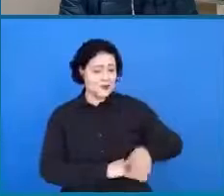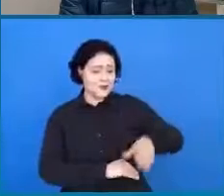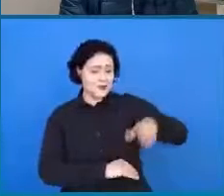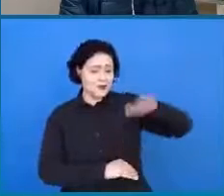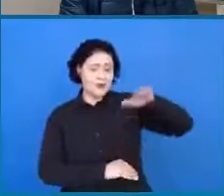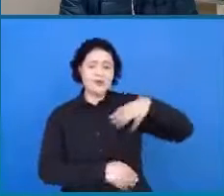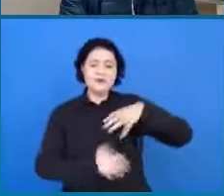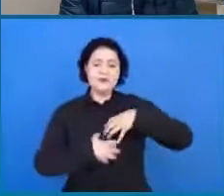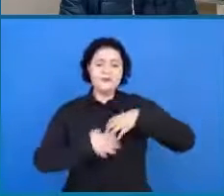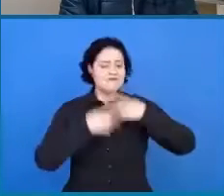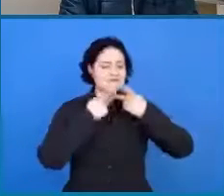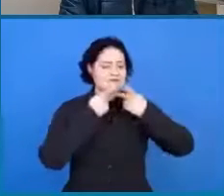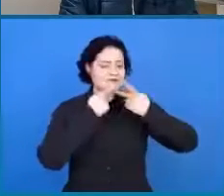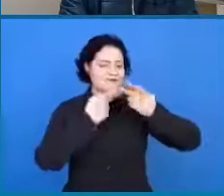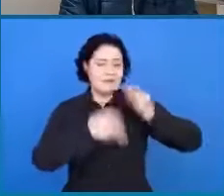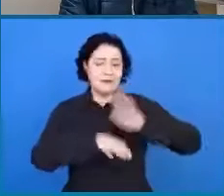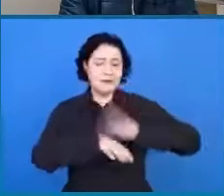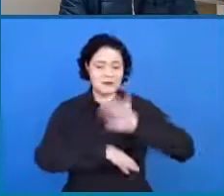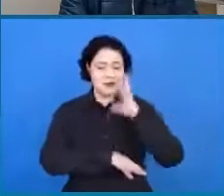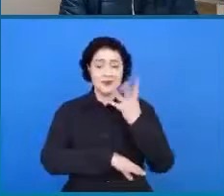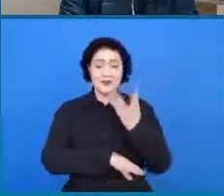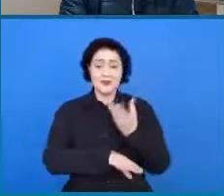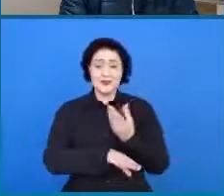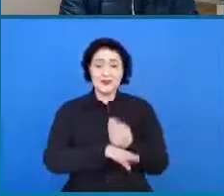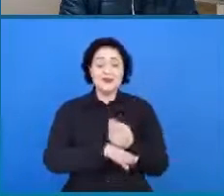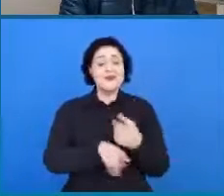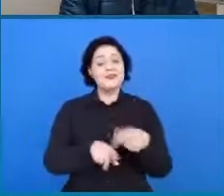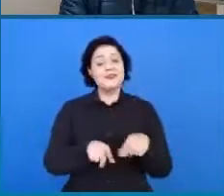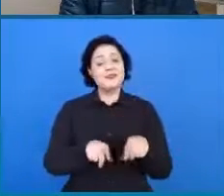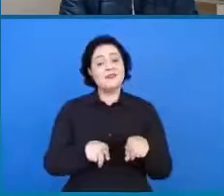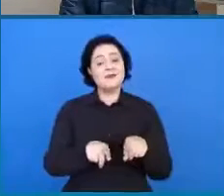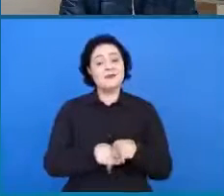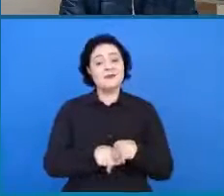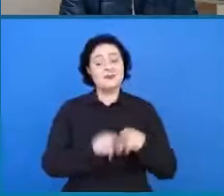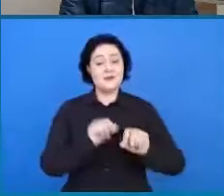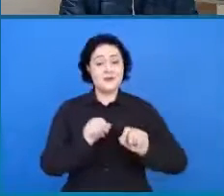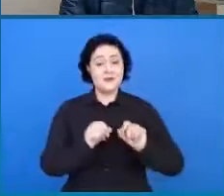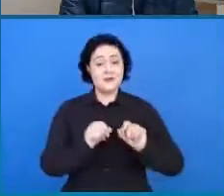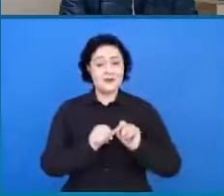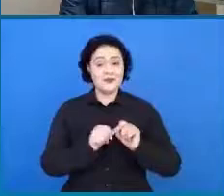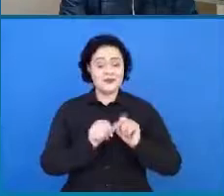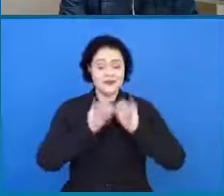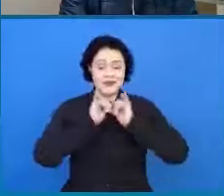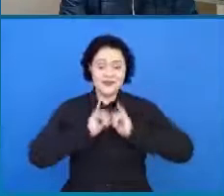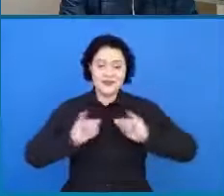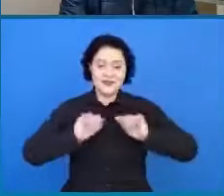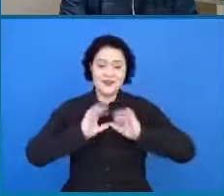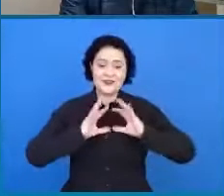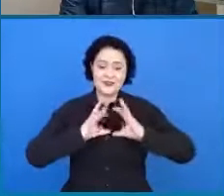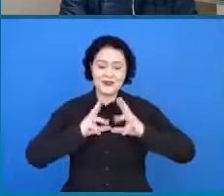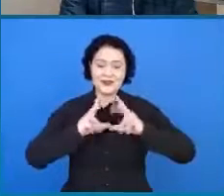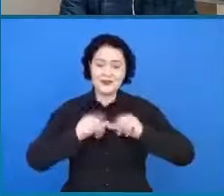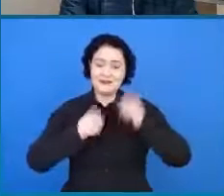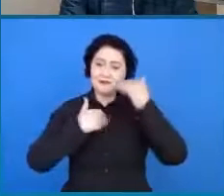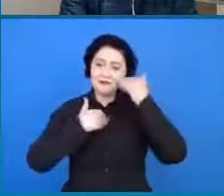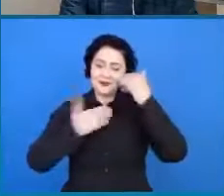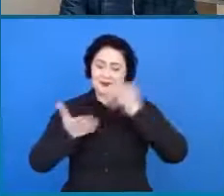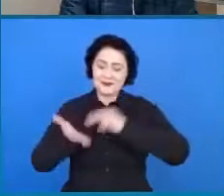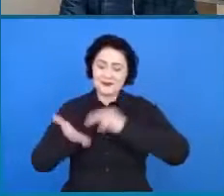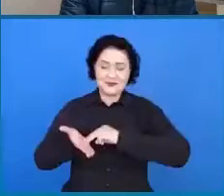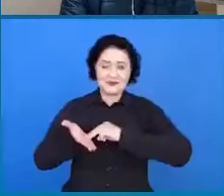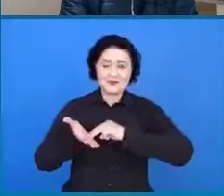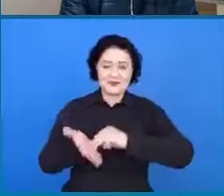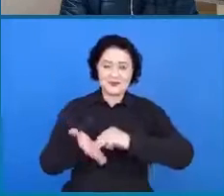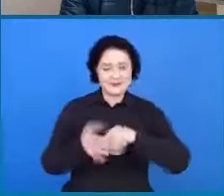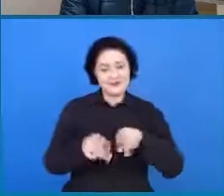como falou do Momento Espírita e trago dela também transmite a todos o agradecimento e a mensagem